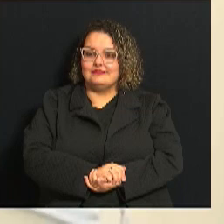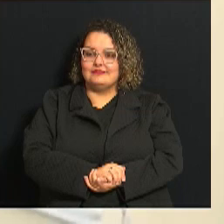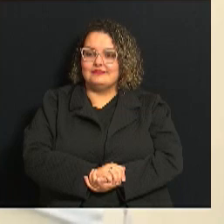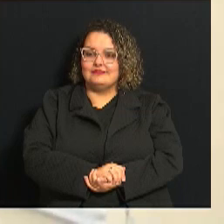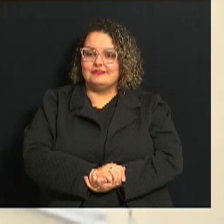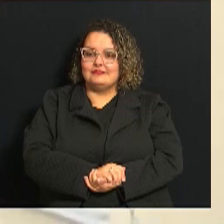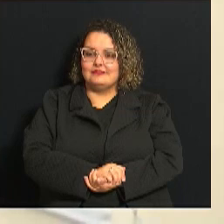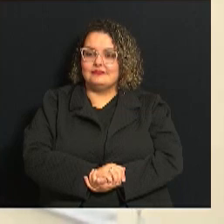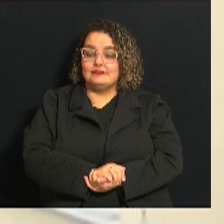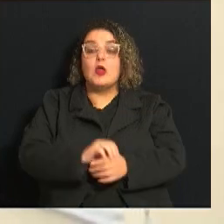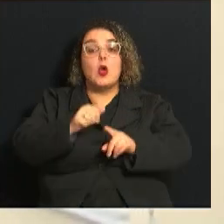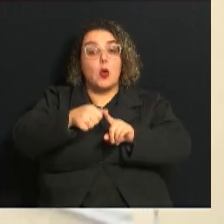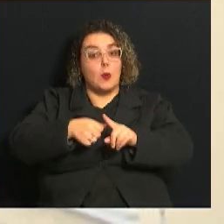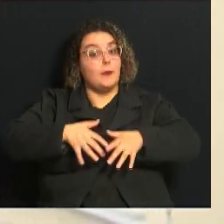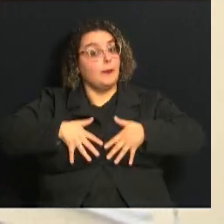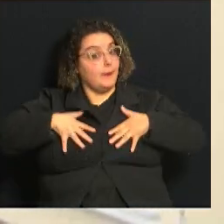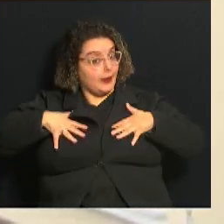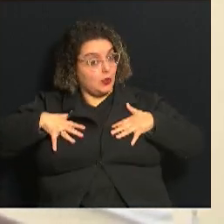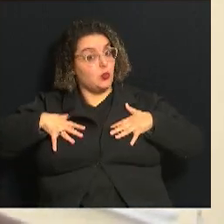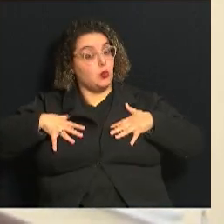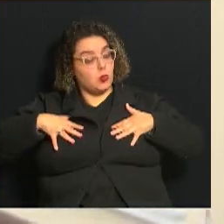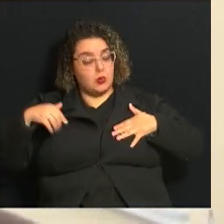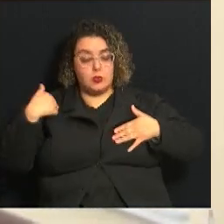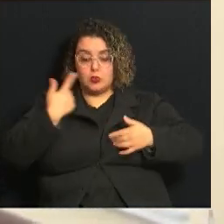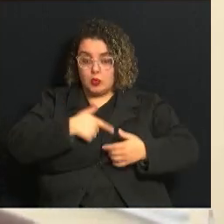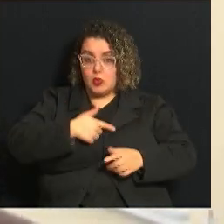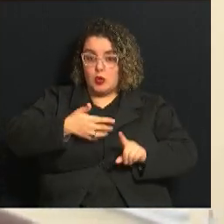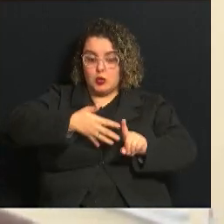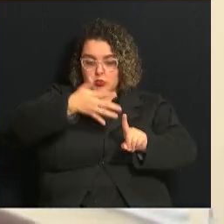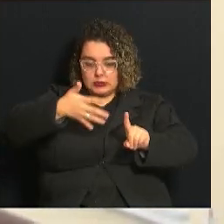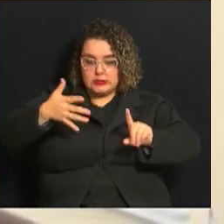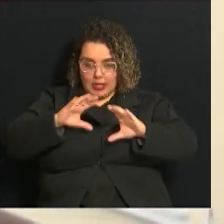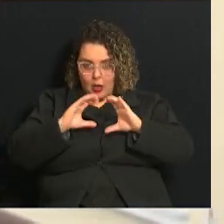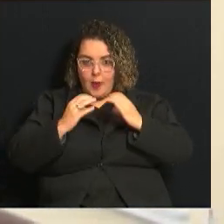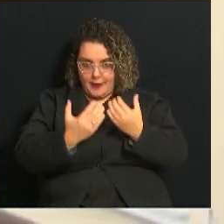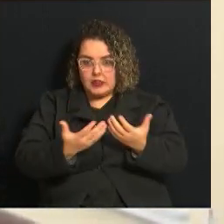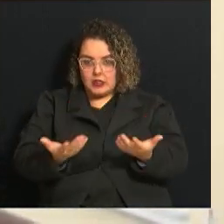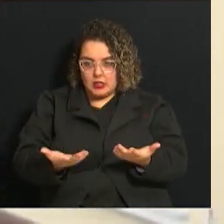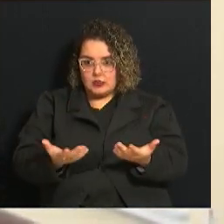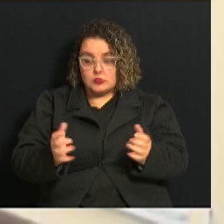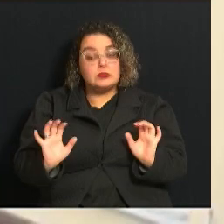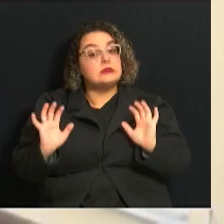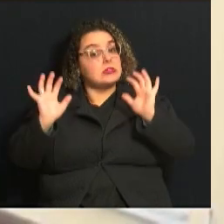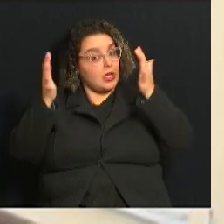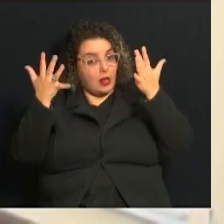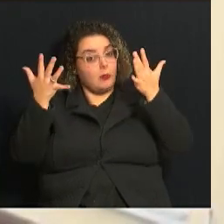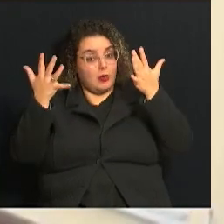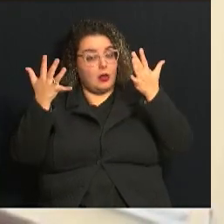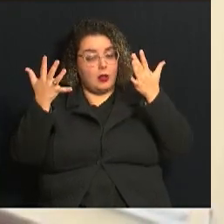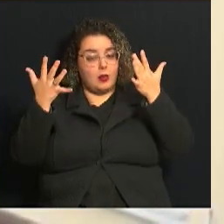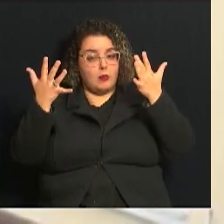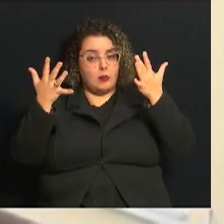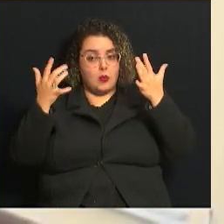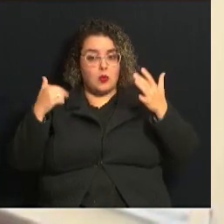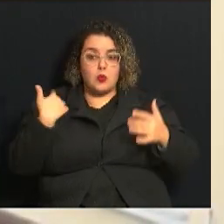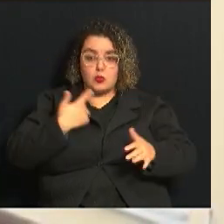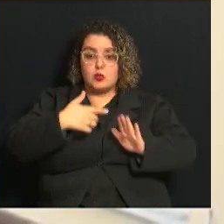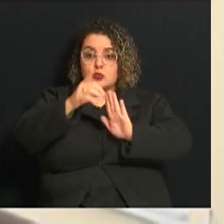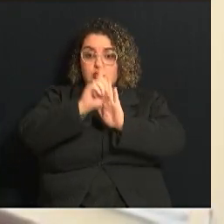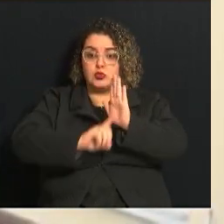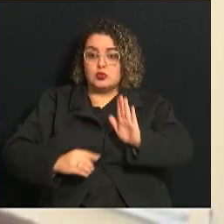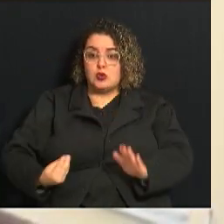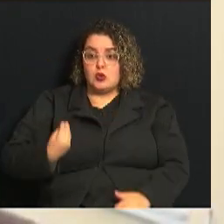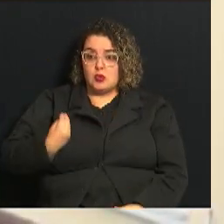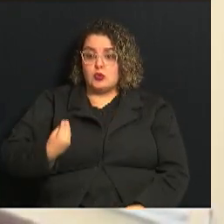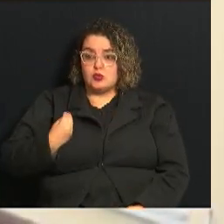o país orgulho é um mês Onde nós a comunidade vai ter que ia mais se lembramos né é o nosso direito à Vida em